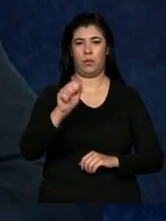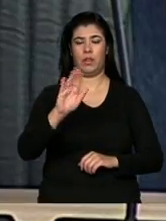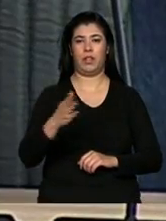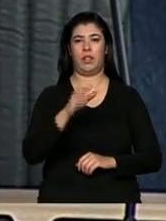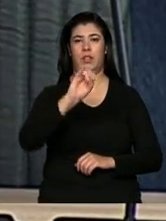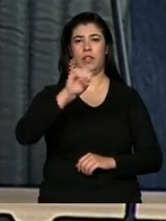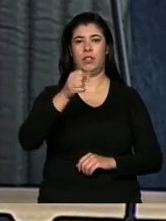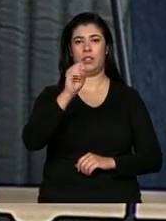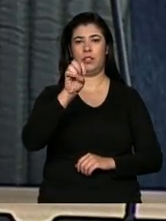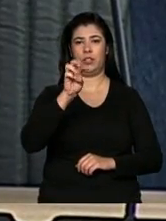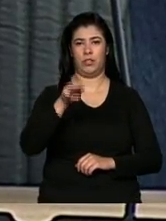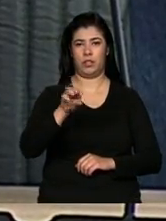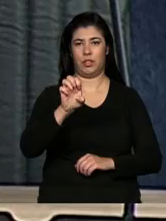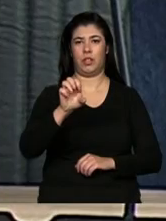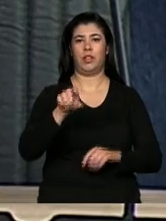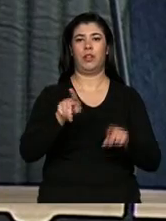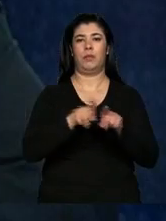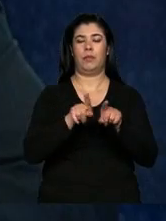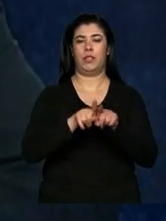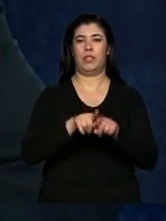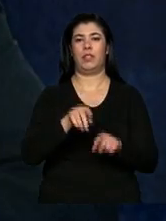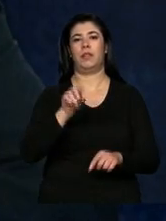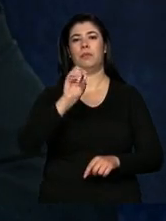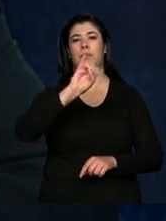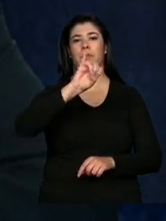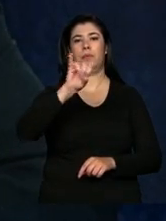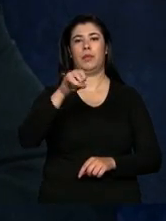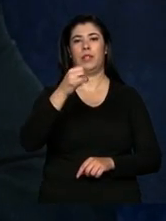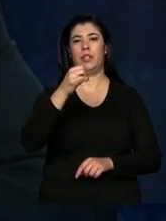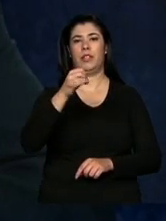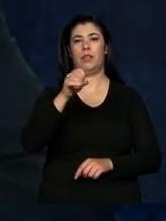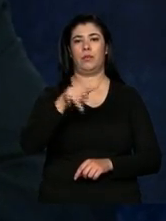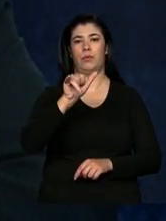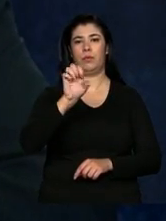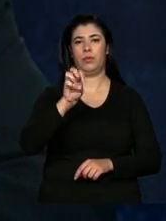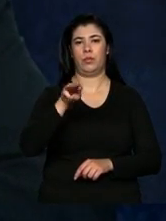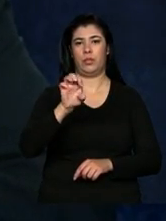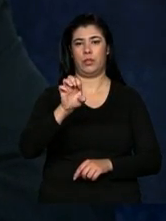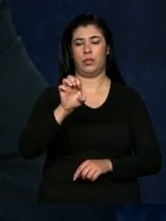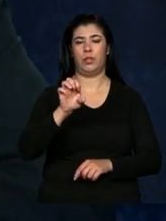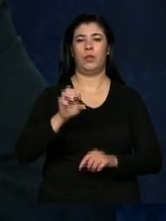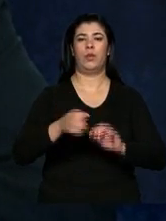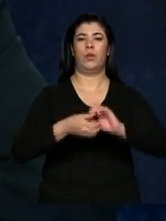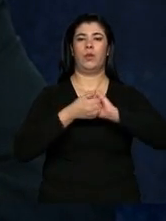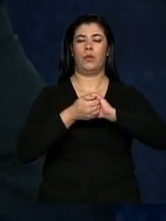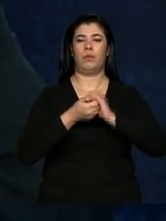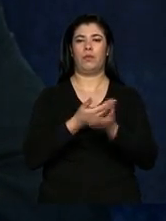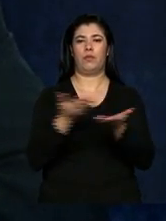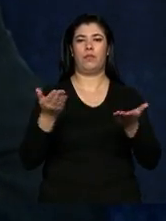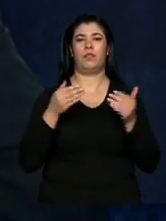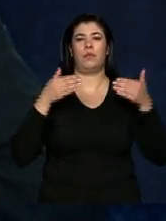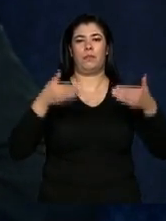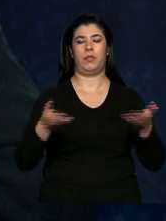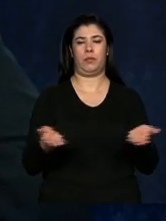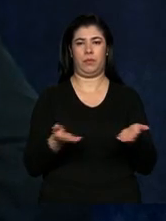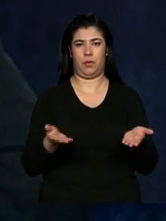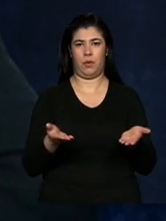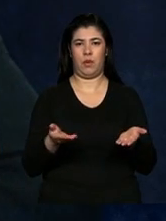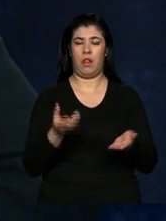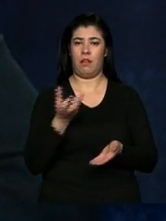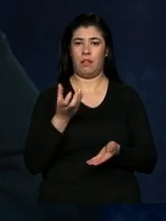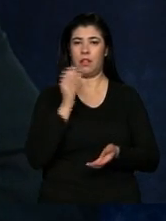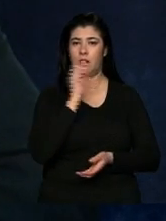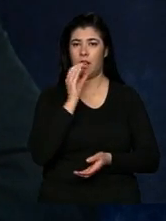James que compõe aqui a mesa e cumprimentar todos os participantes eu queria ser muito breve mas